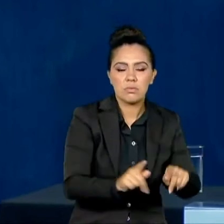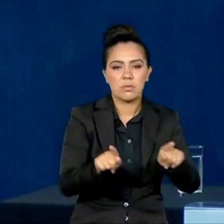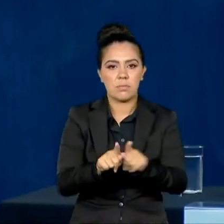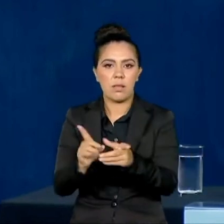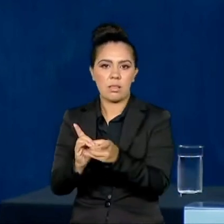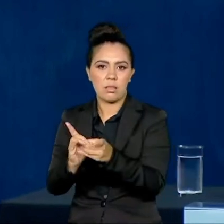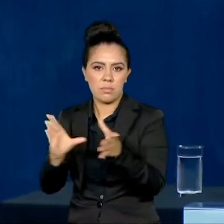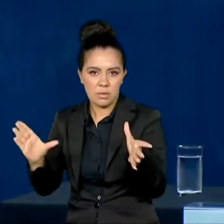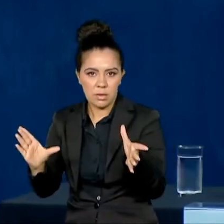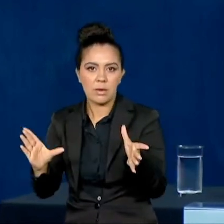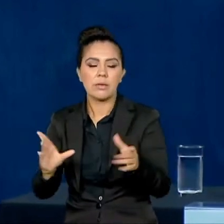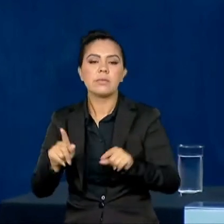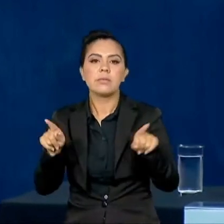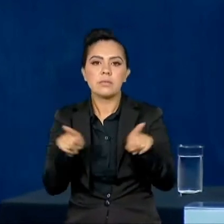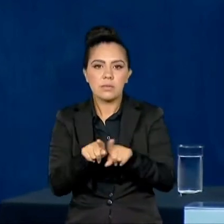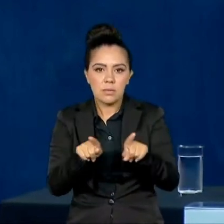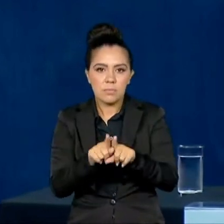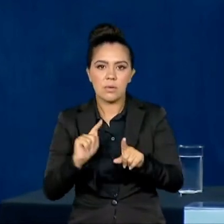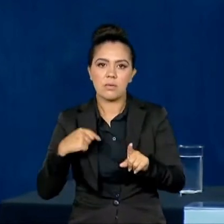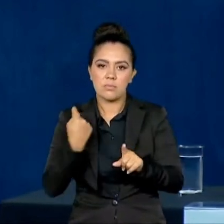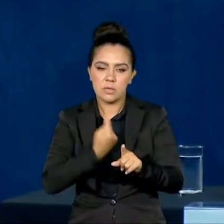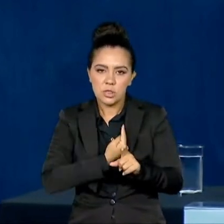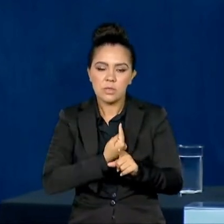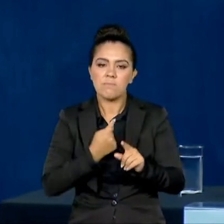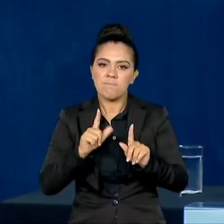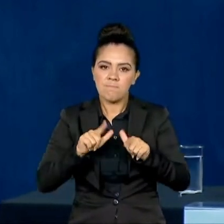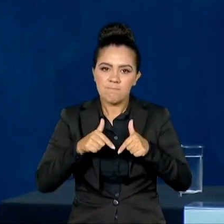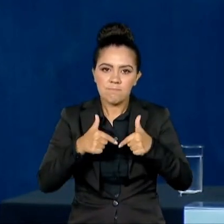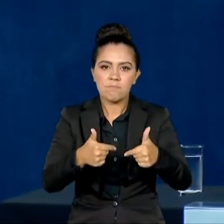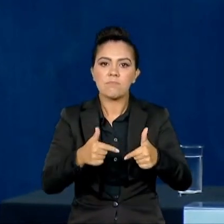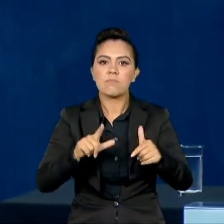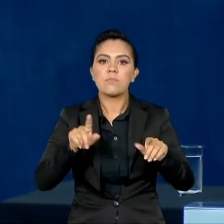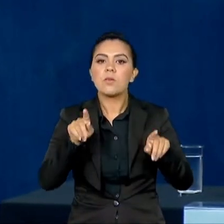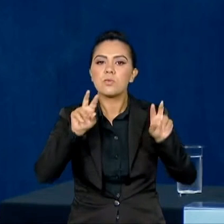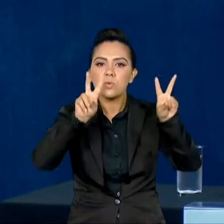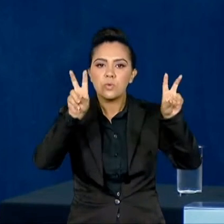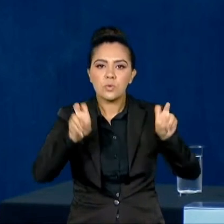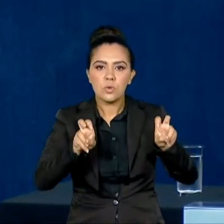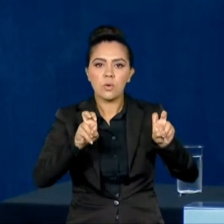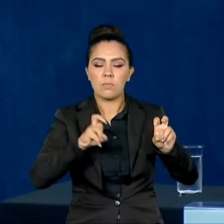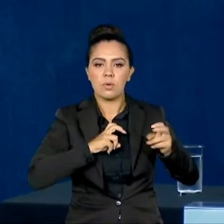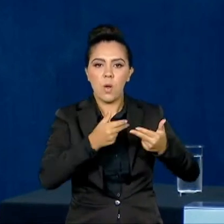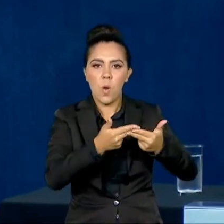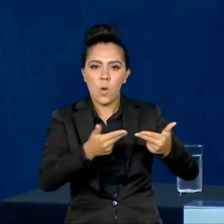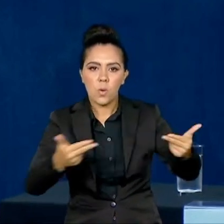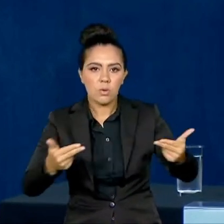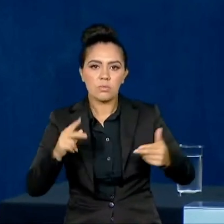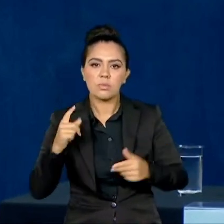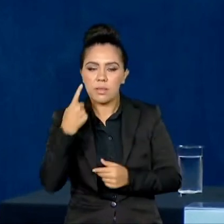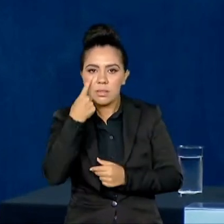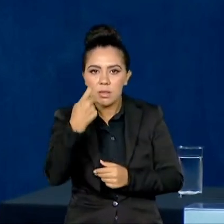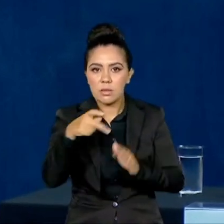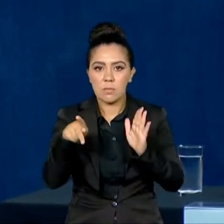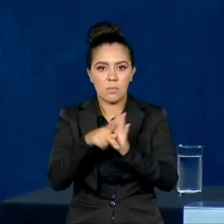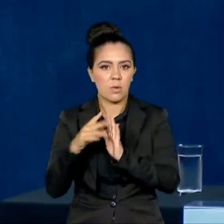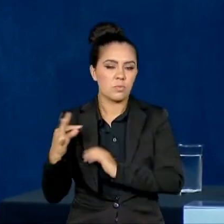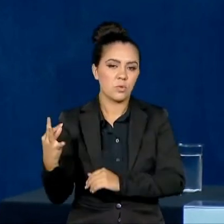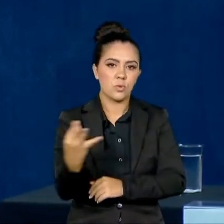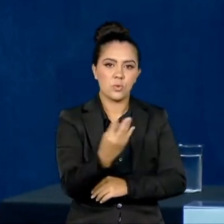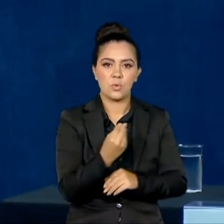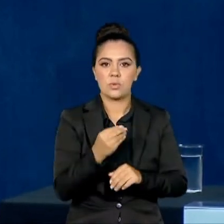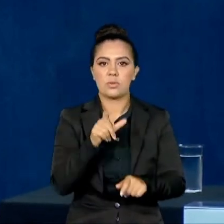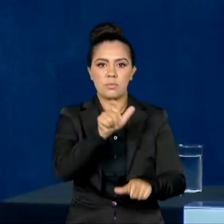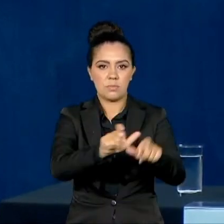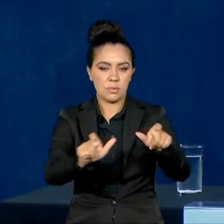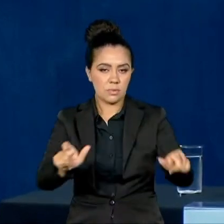democrática. Daí a nossa terminante rejeição à leviandade na gestão dos bens comuns de todos os cidadãos.